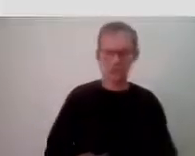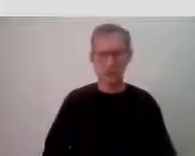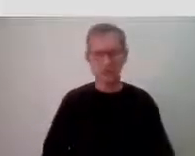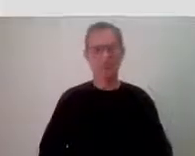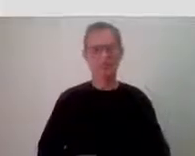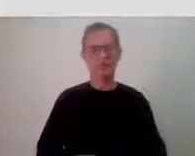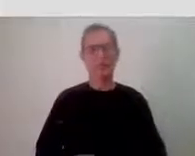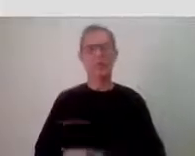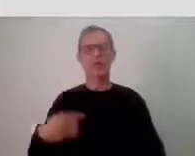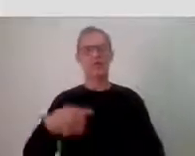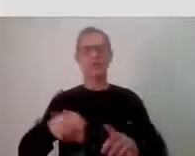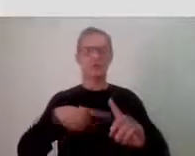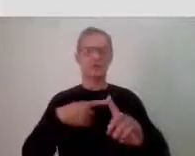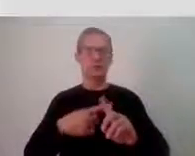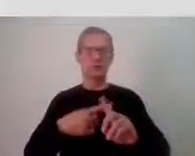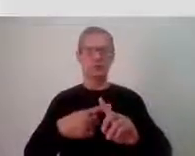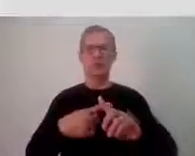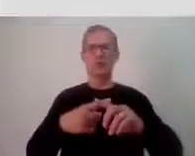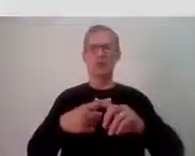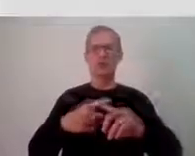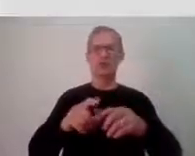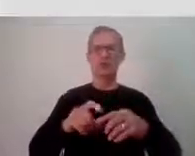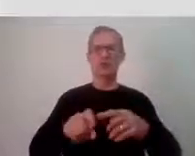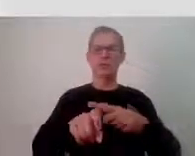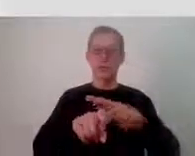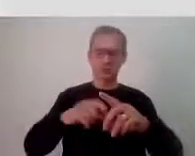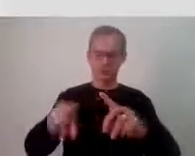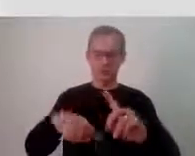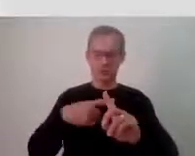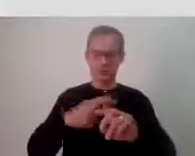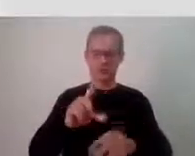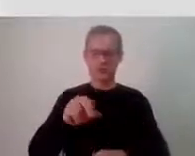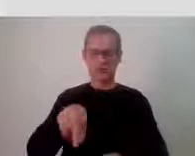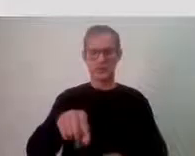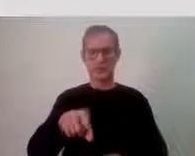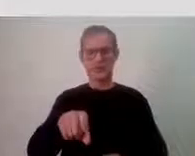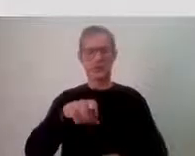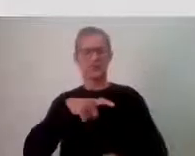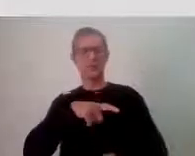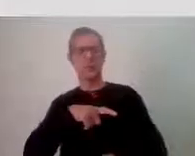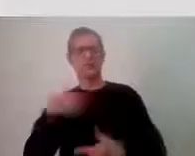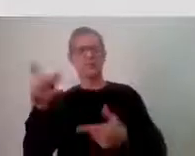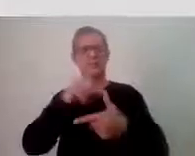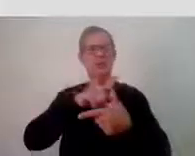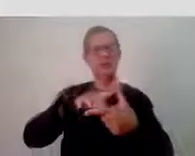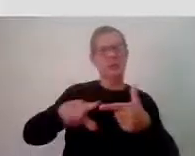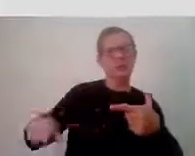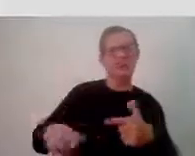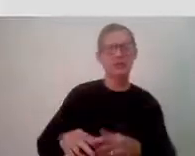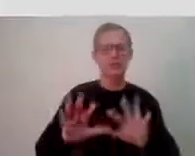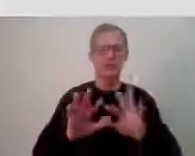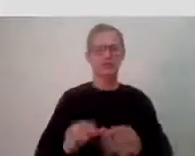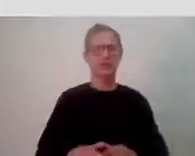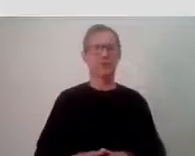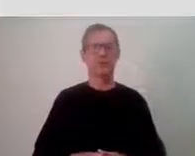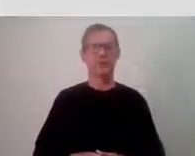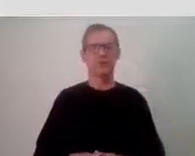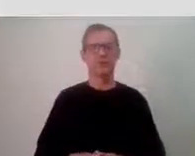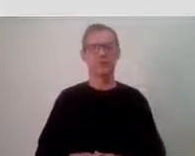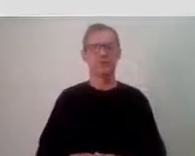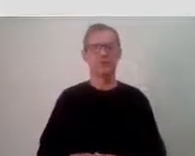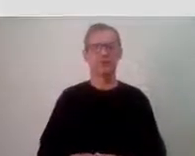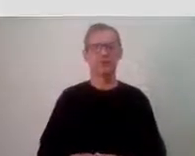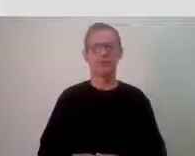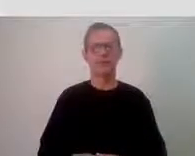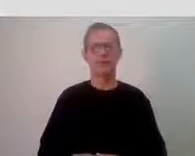Então, menos 1 sobre x, mais ln de x. Aqui a gente tem uma divisão de fração,